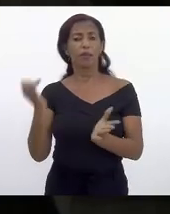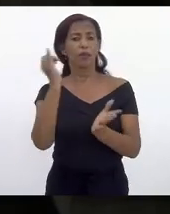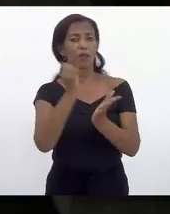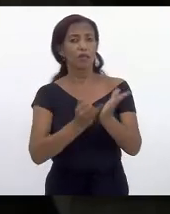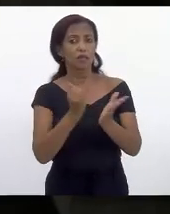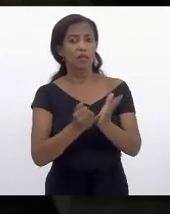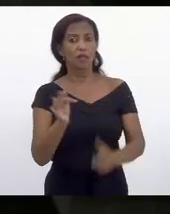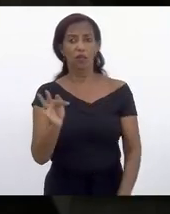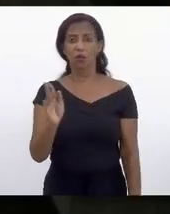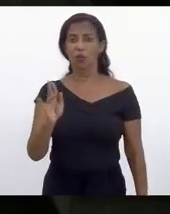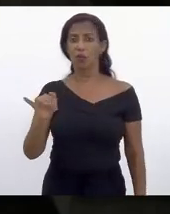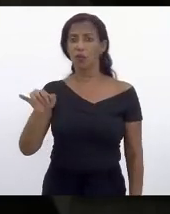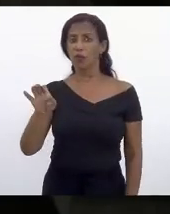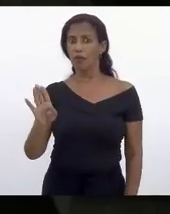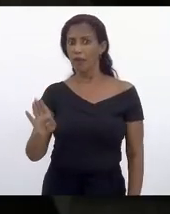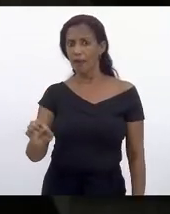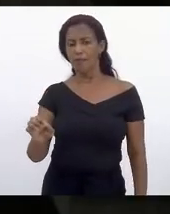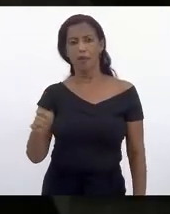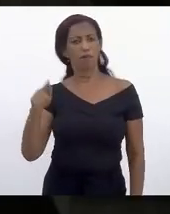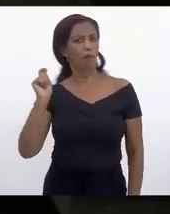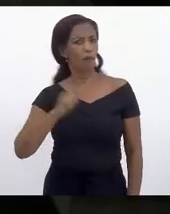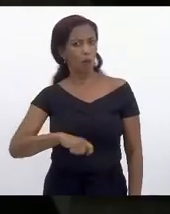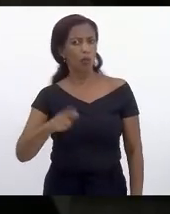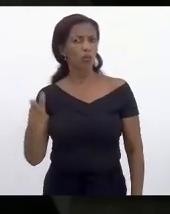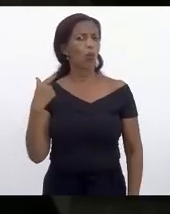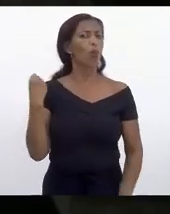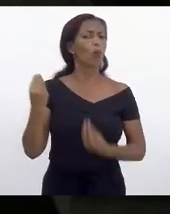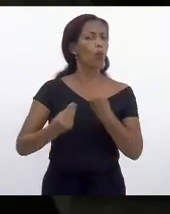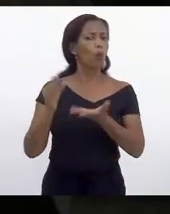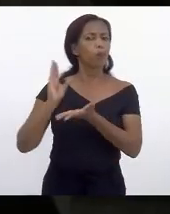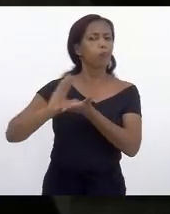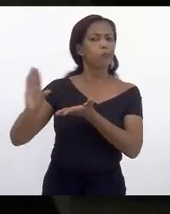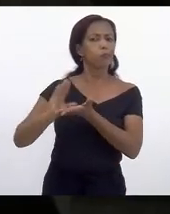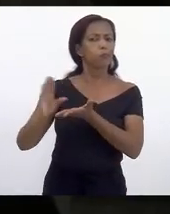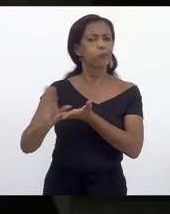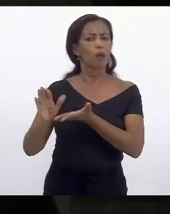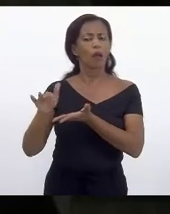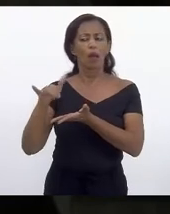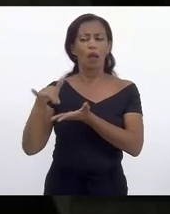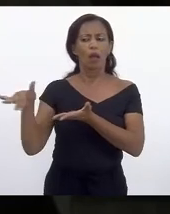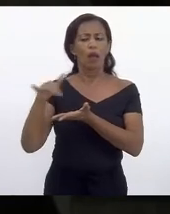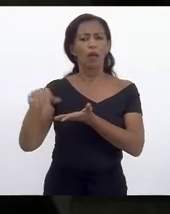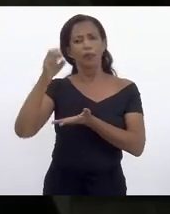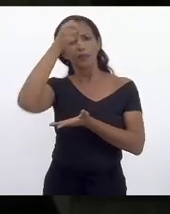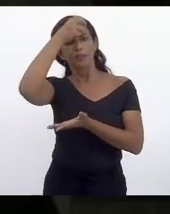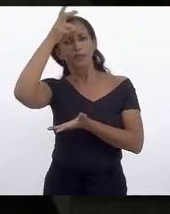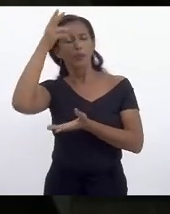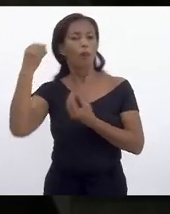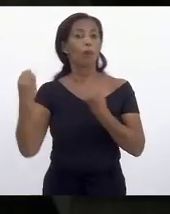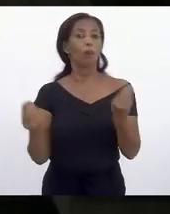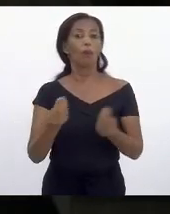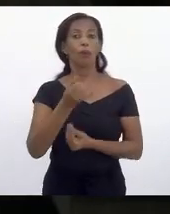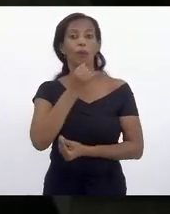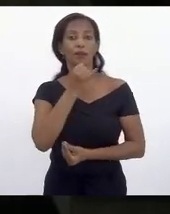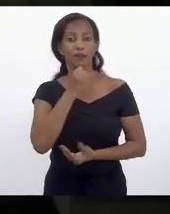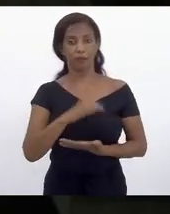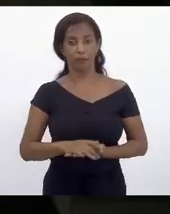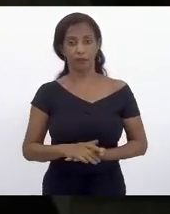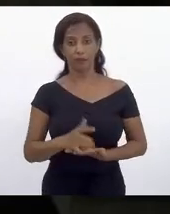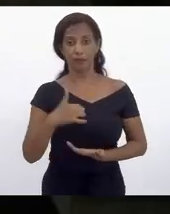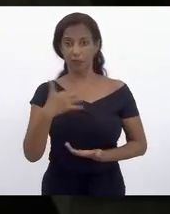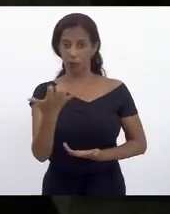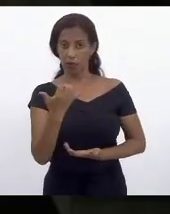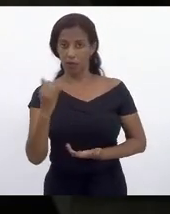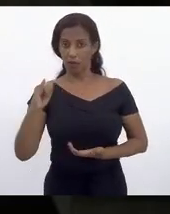Fundeb, para manter e sustentar os seus respectivos, as suas respectivas redes municipais de educação, por exemplo. E eu quero aproveitar